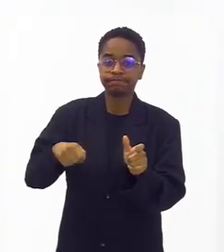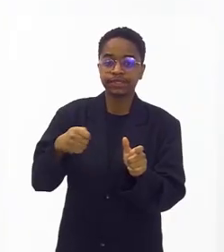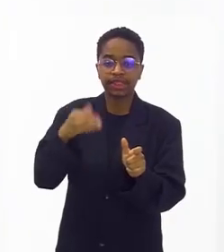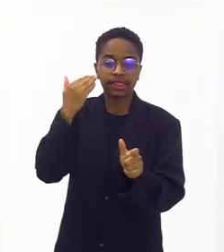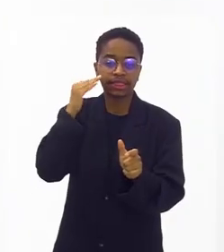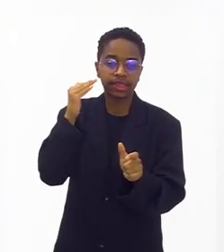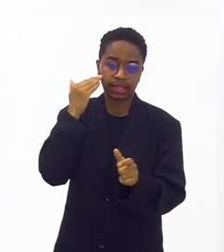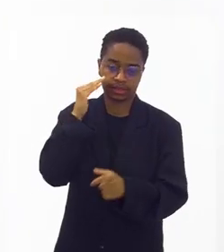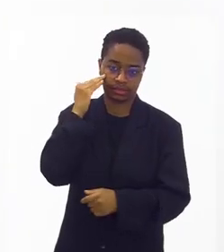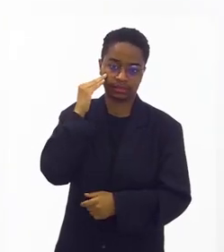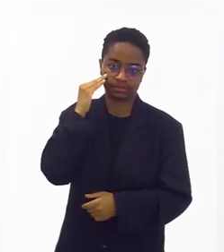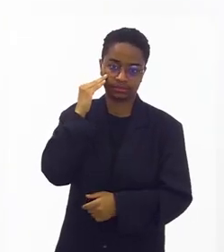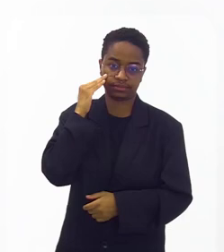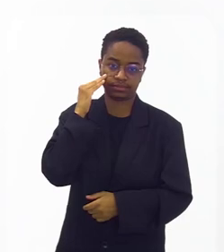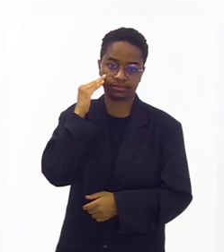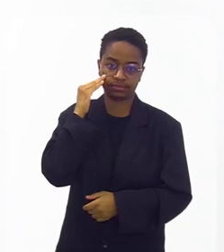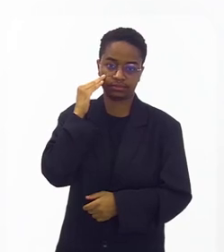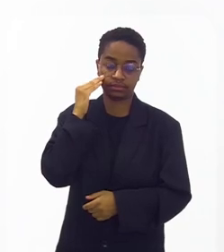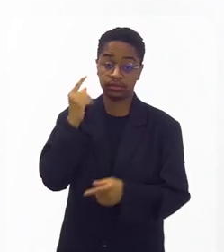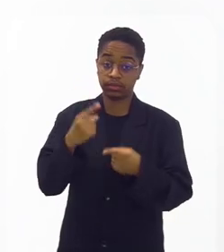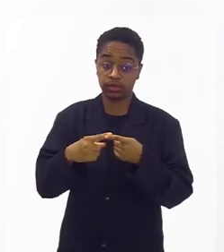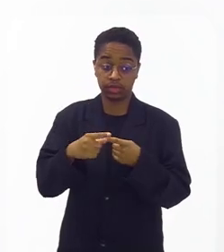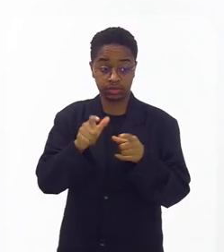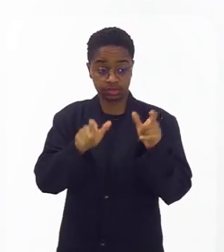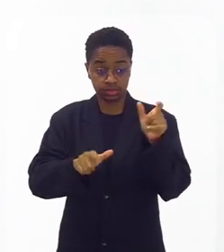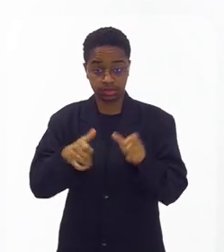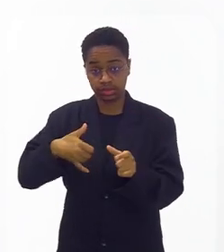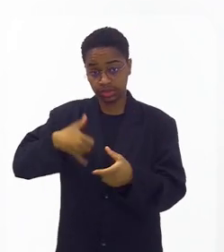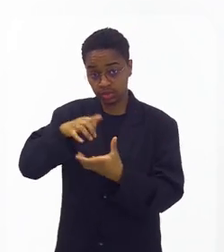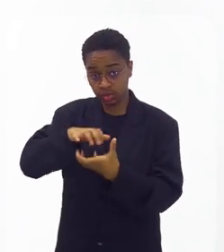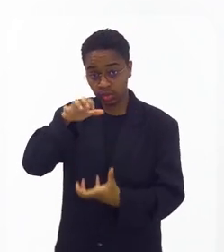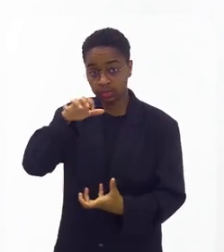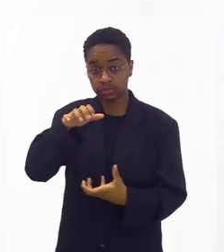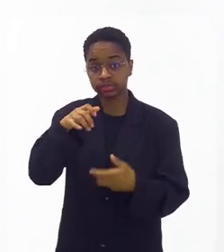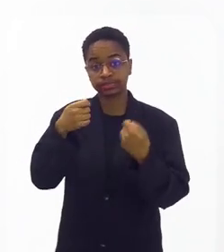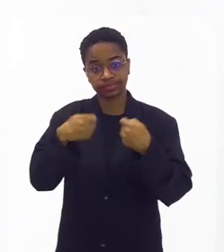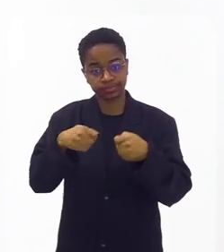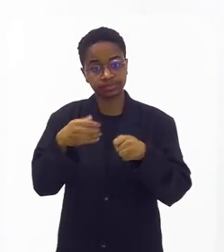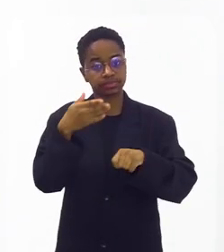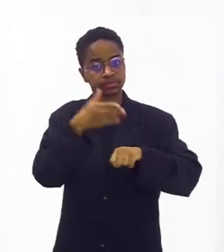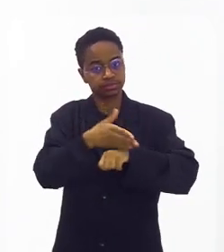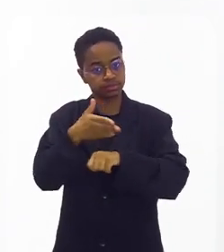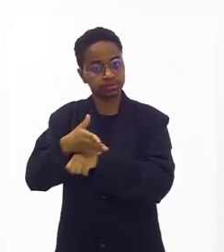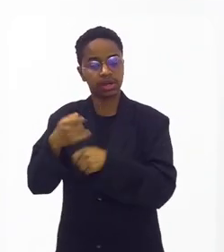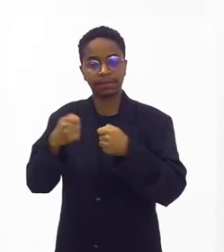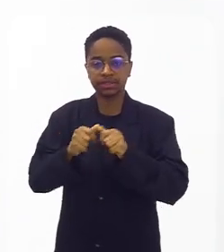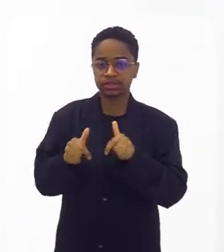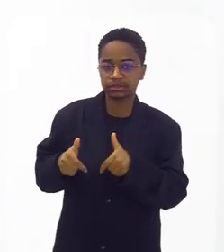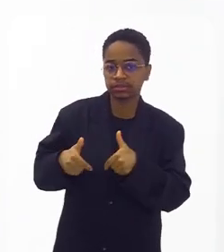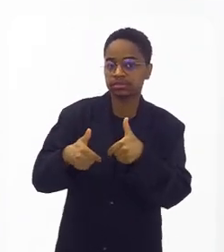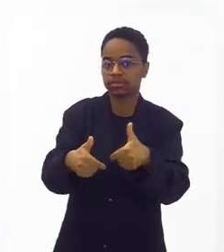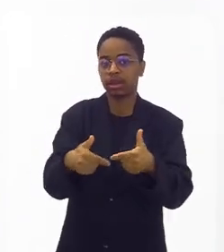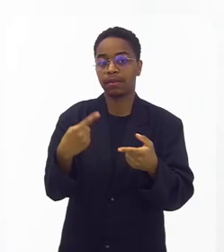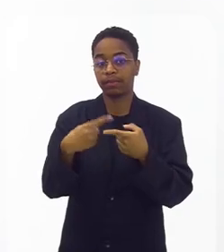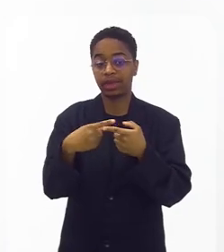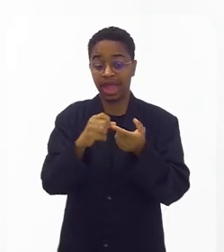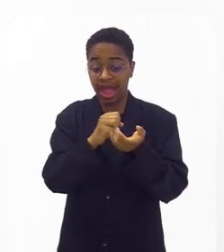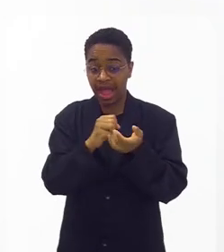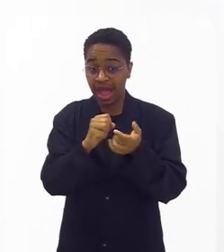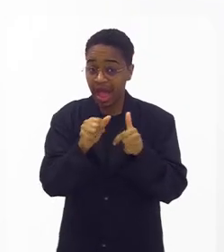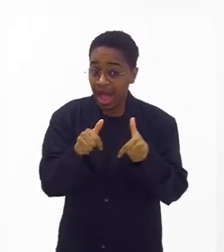têm que ter esse entendimento de que o idoso, ele precisa, a pessoa idosa, ele precisa participar, ele precisa estar ativo, que